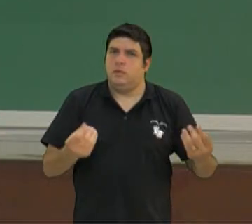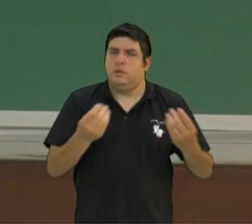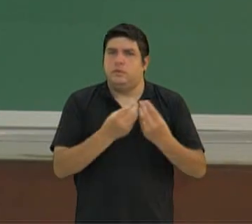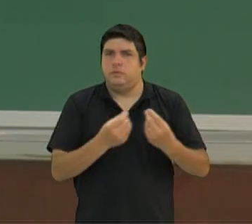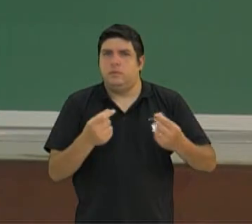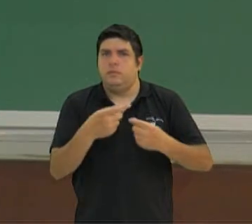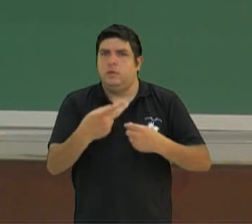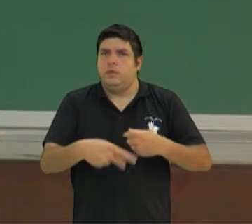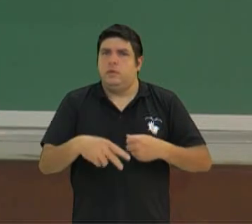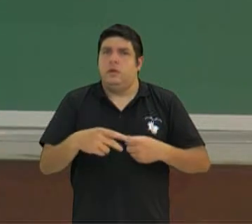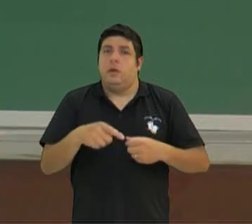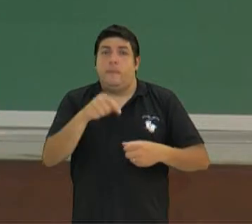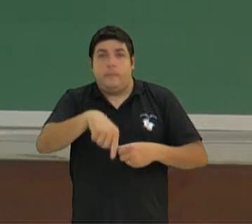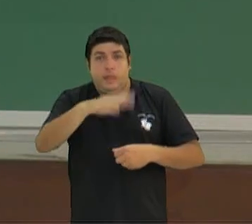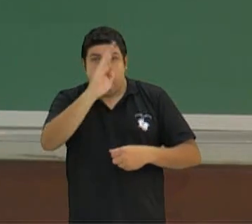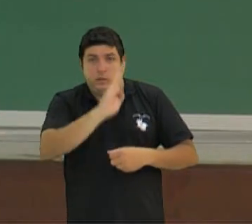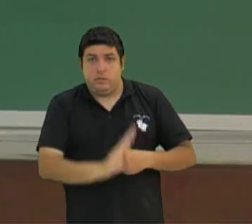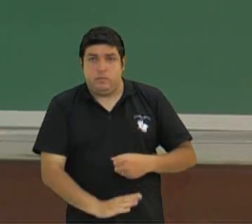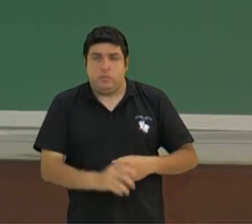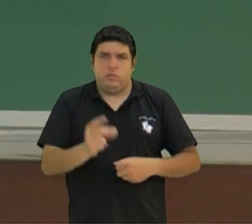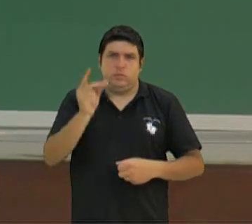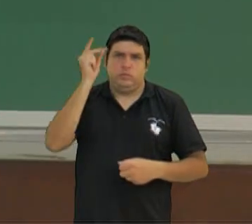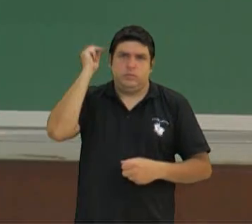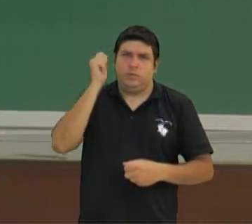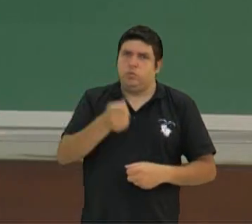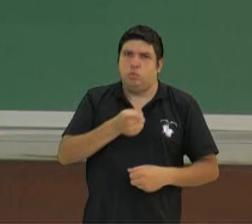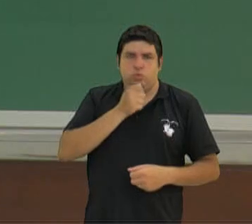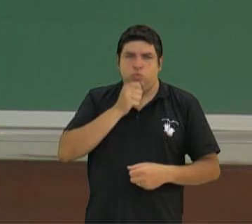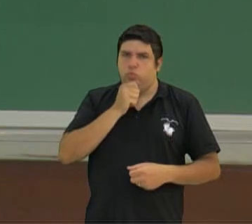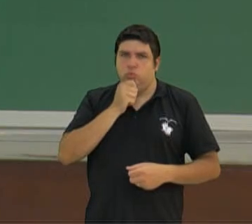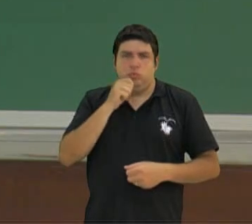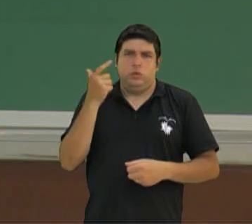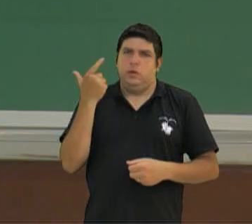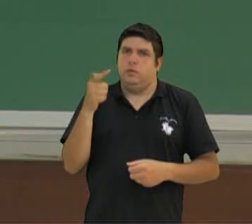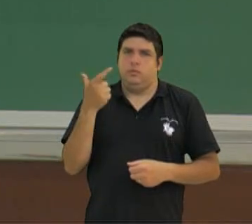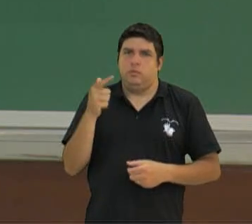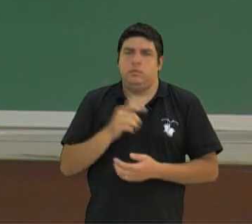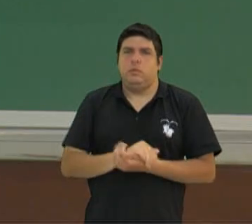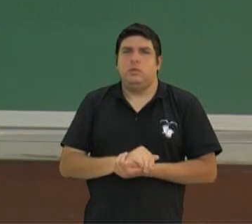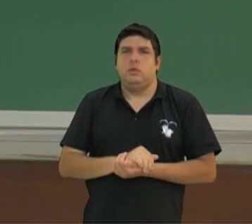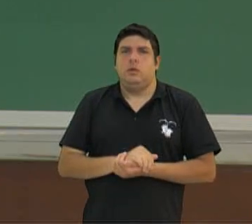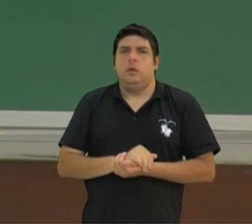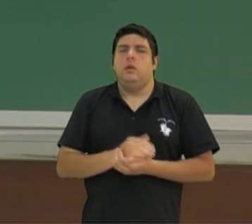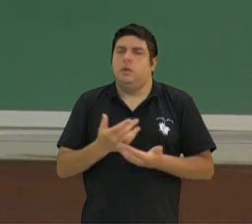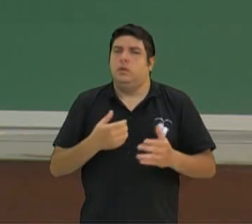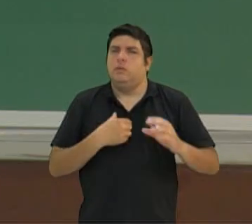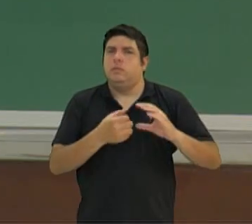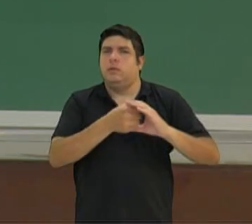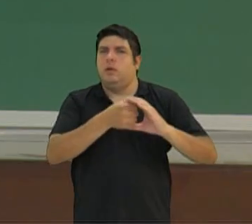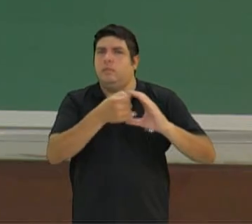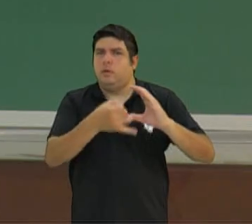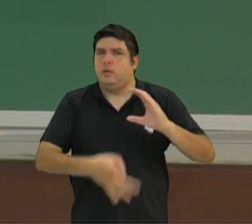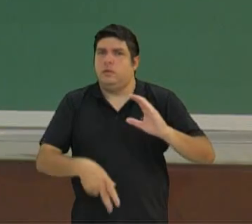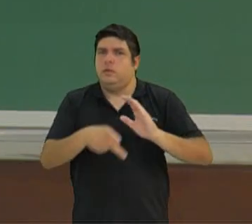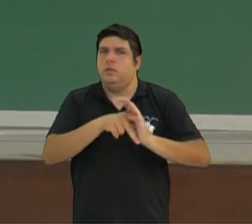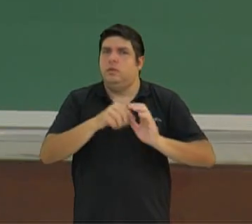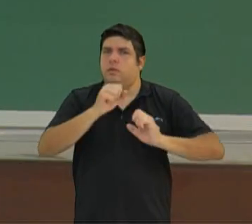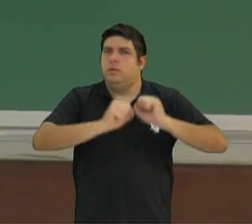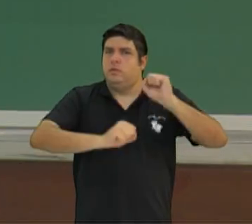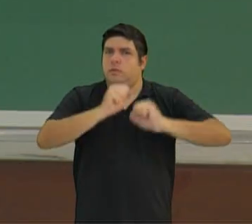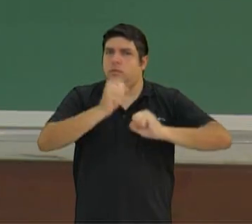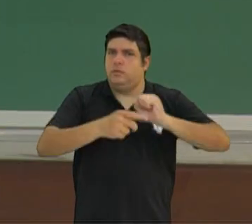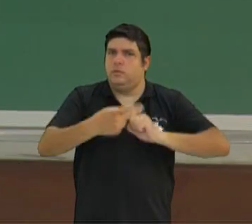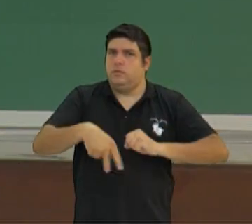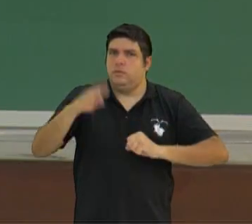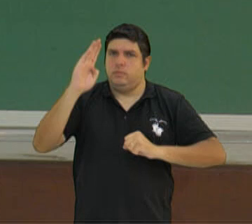fábricas brasileiras, porque o Brasil ainda não tinha essa tecnologia. Então, mais uma característica ali da industrialização do Brasil,